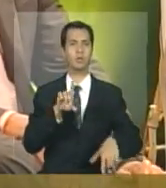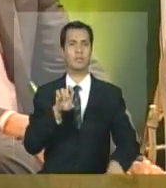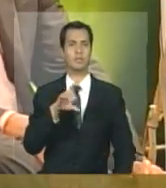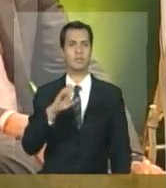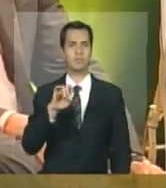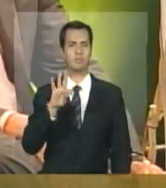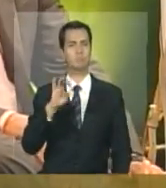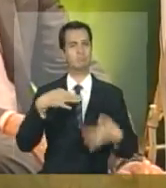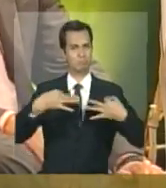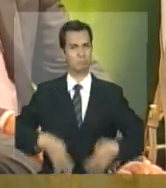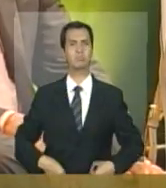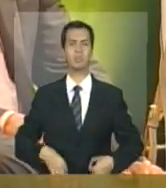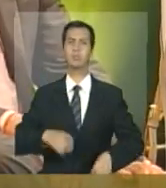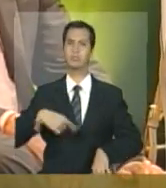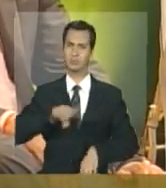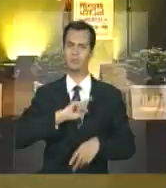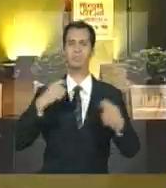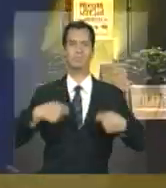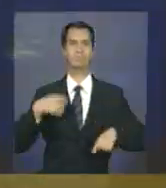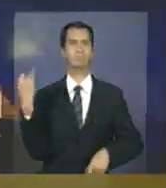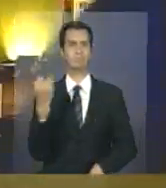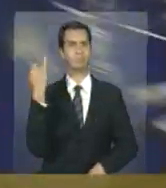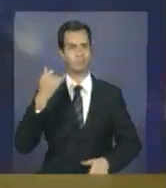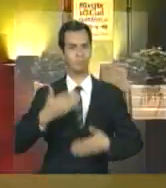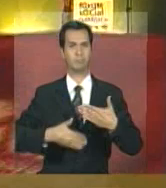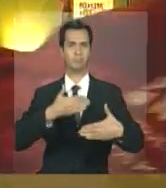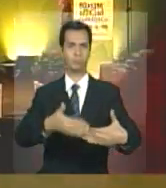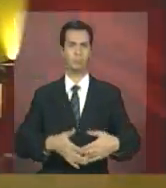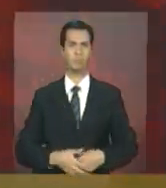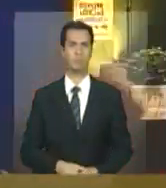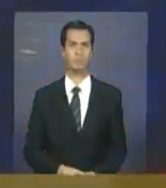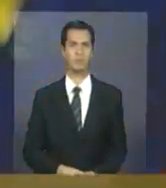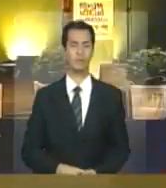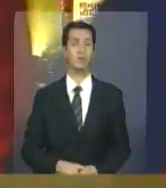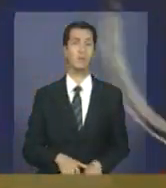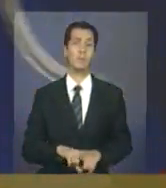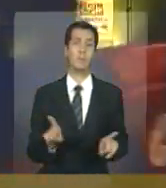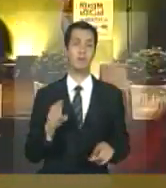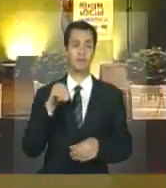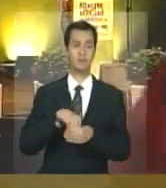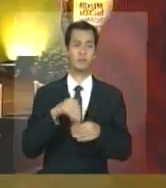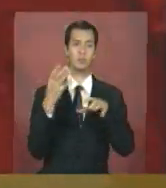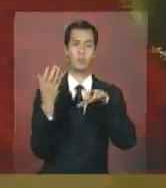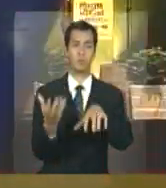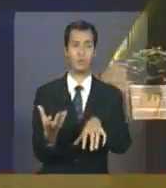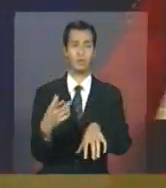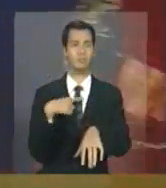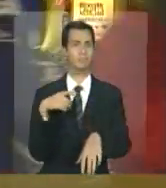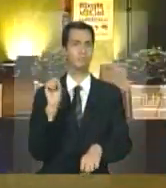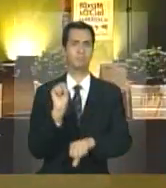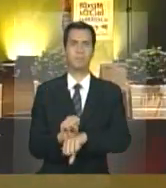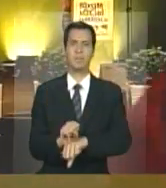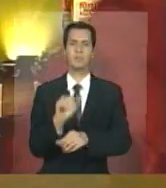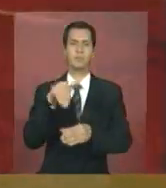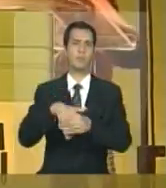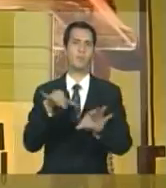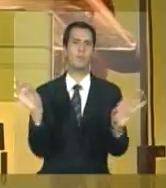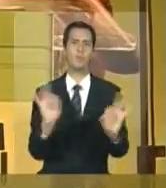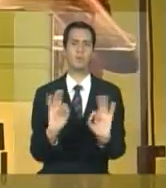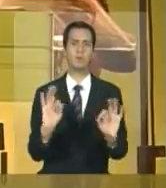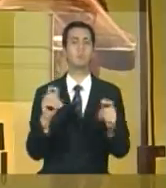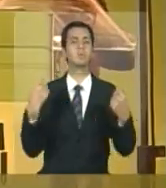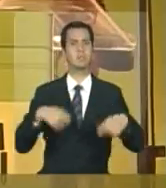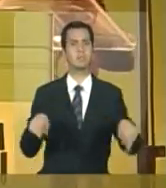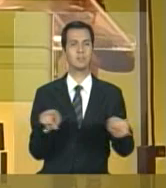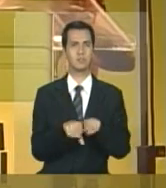é fundamental avançarmos e essa agenda está paralisada no Congresso Nacional. Redução da